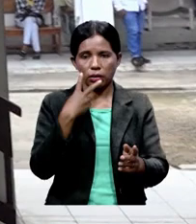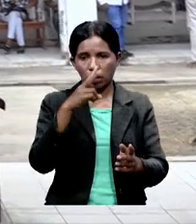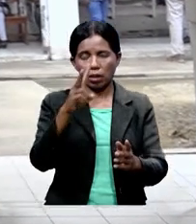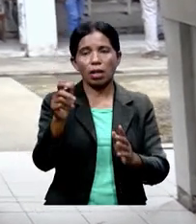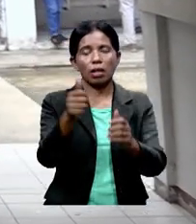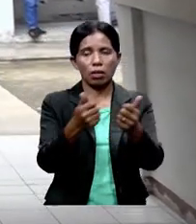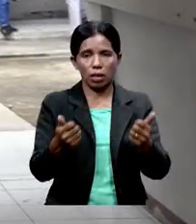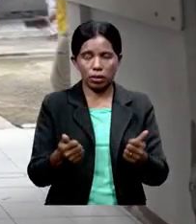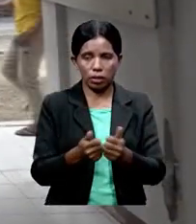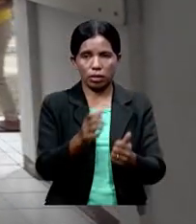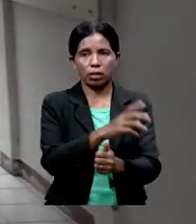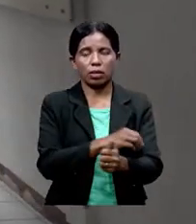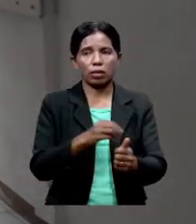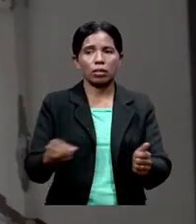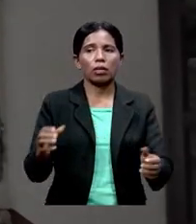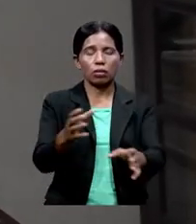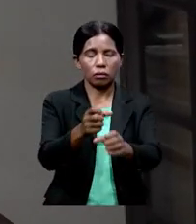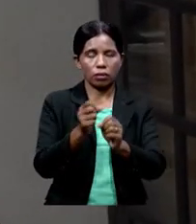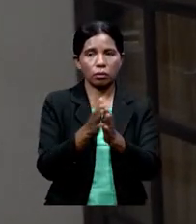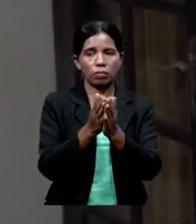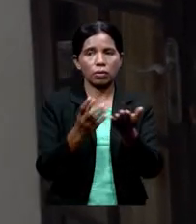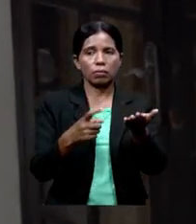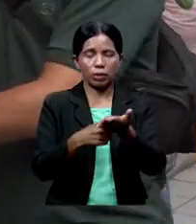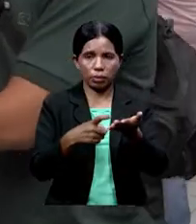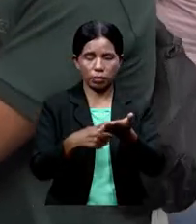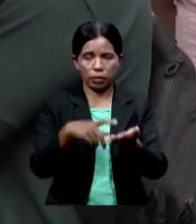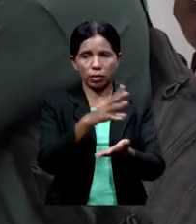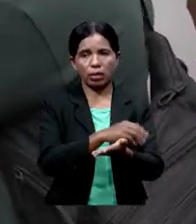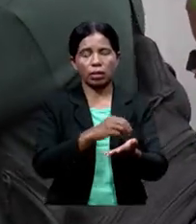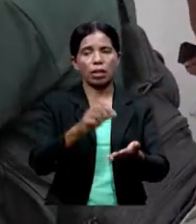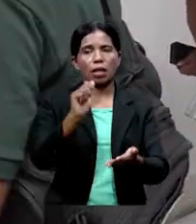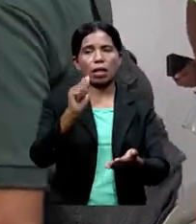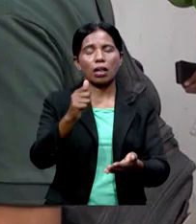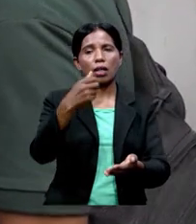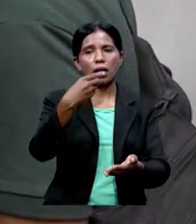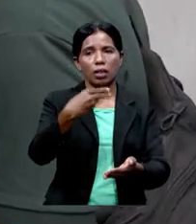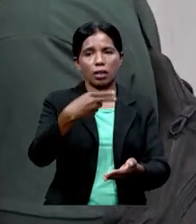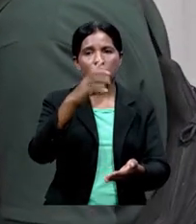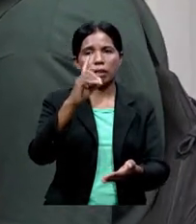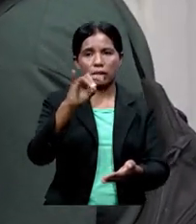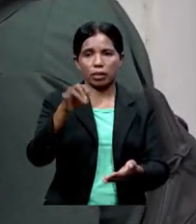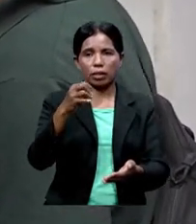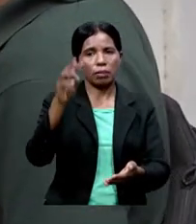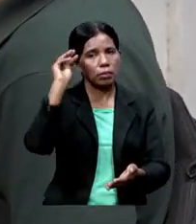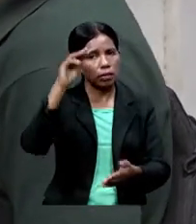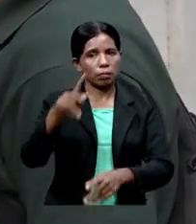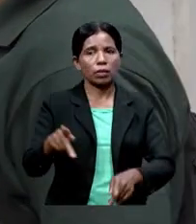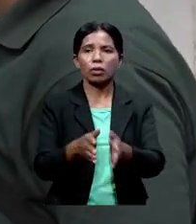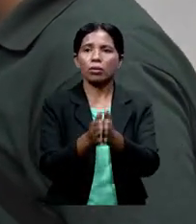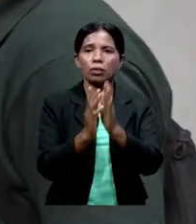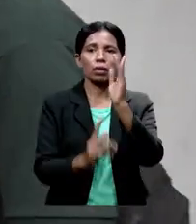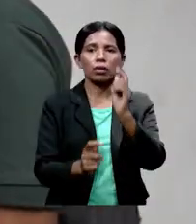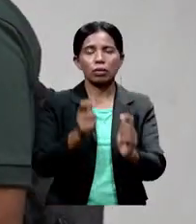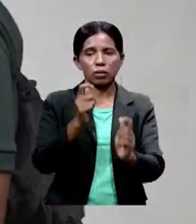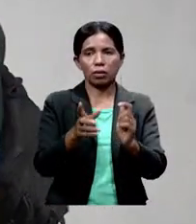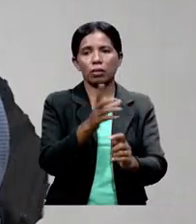ausência, solicita arguido nia passaporte, no arguido HDC, Ministério Público, Russo Tribunal, aplica